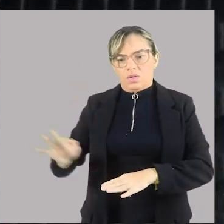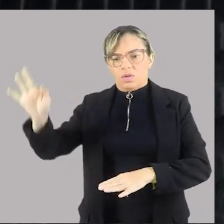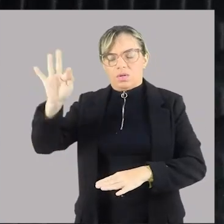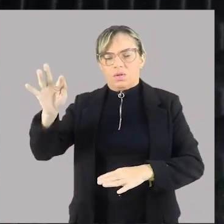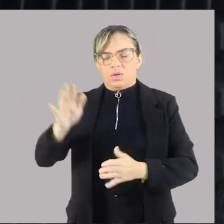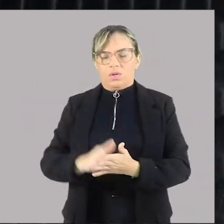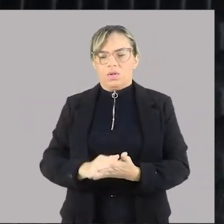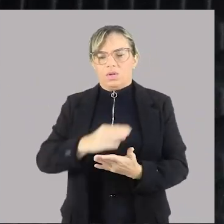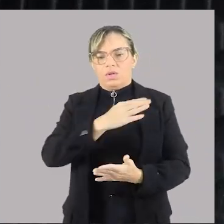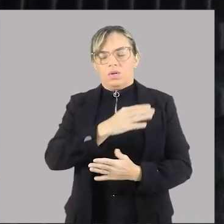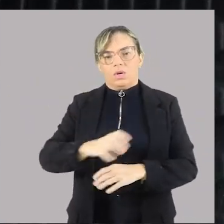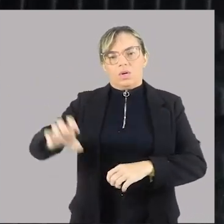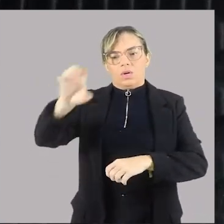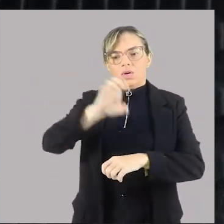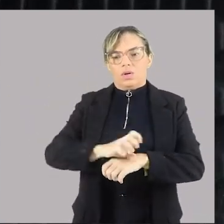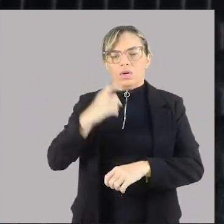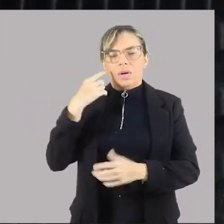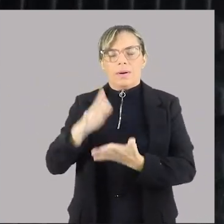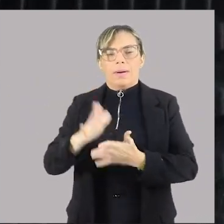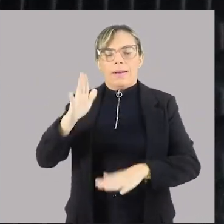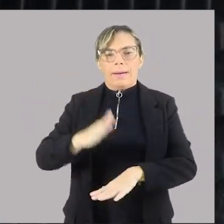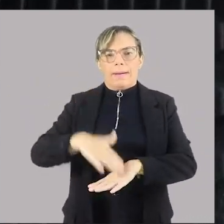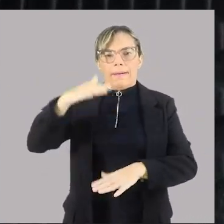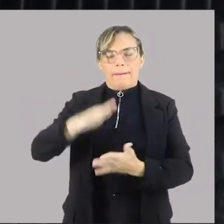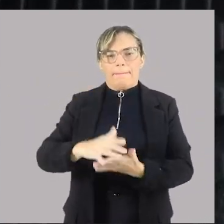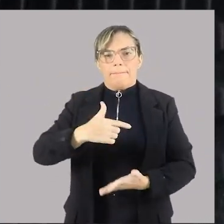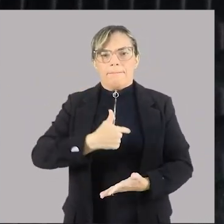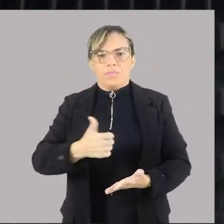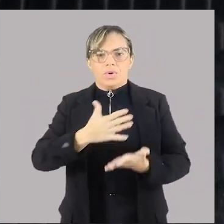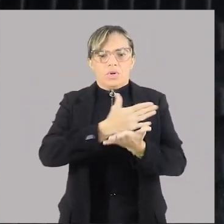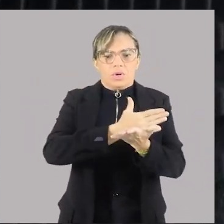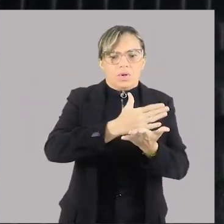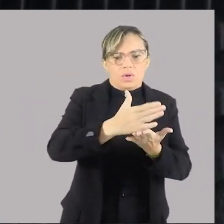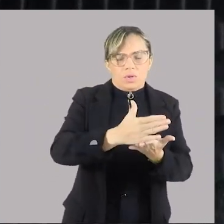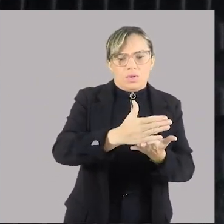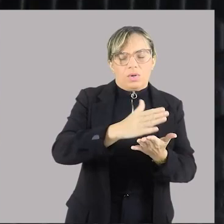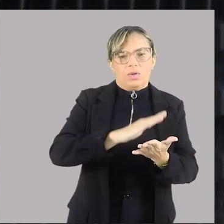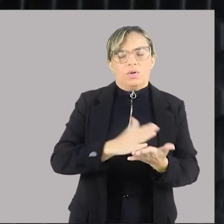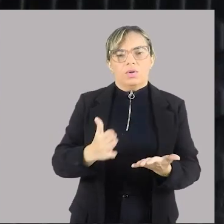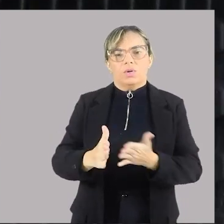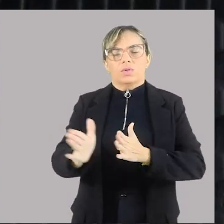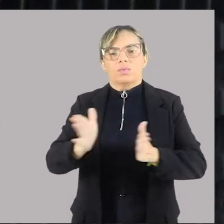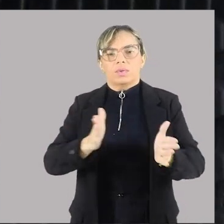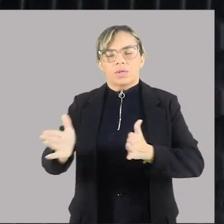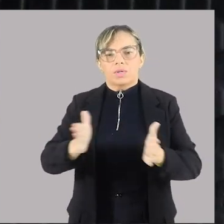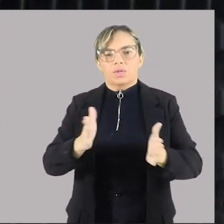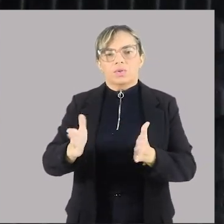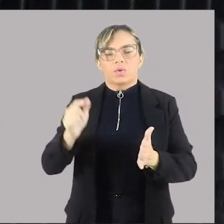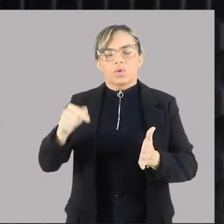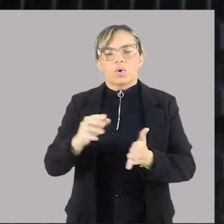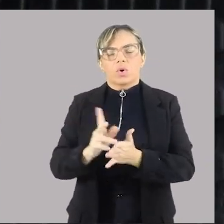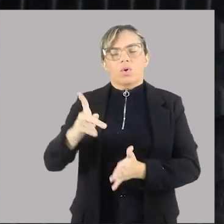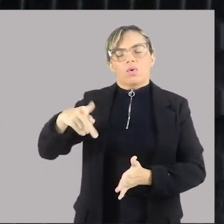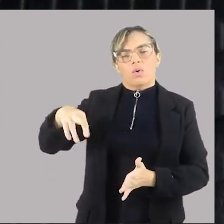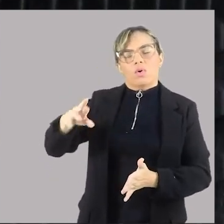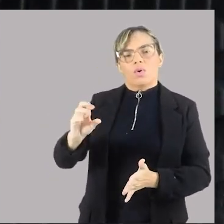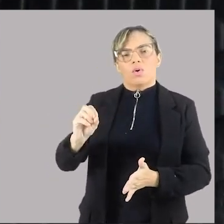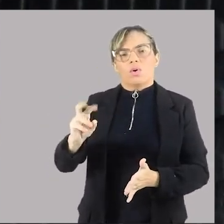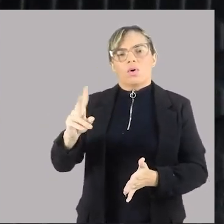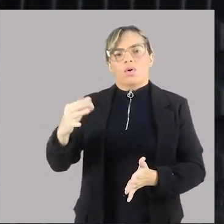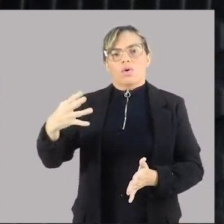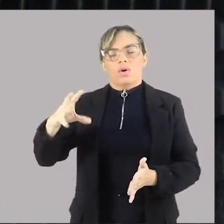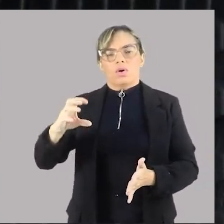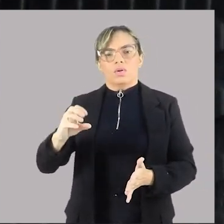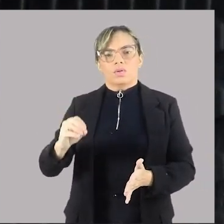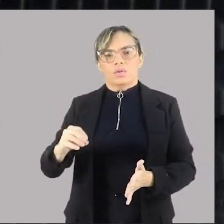estados. Vargas, mais uma vez, como ele havia feito no início do governo provisório, ele vai afastar